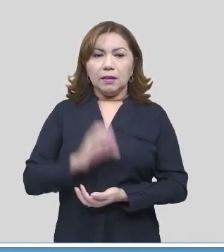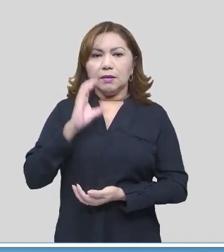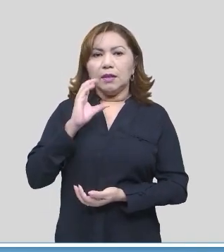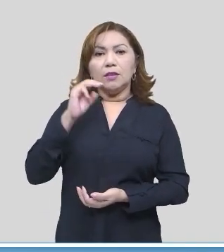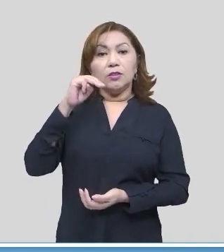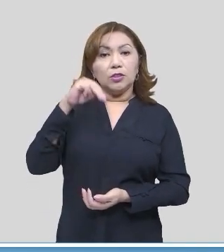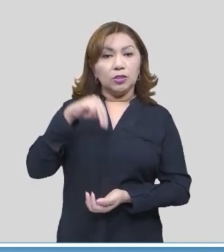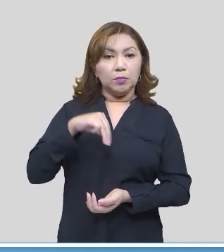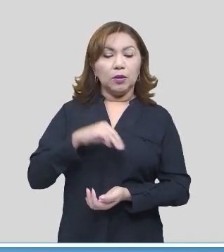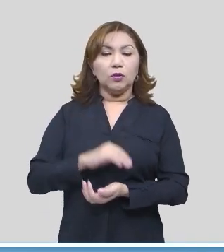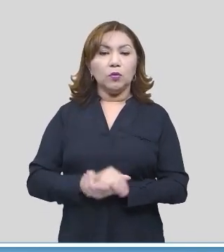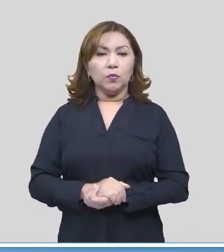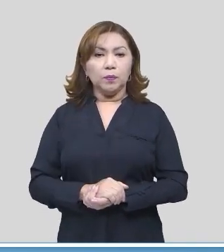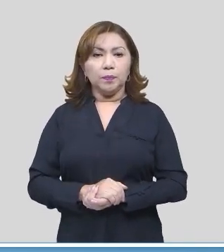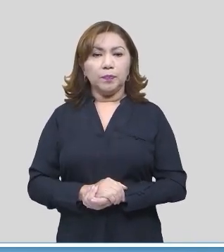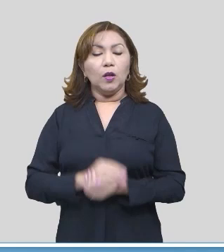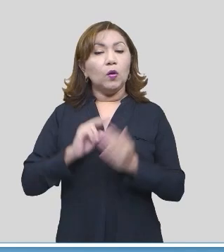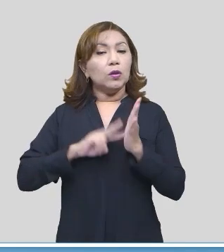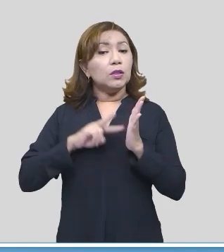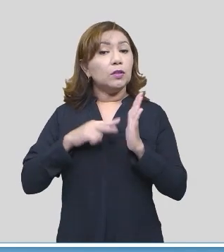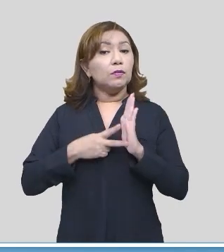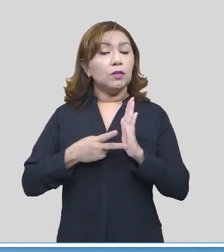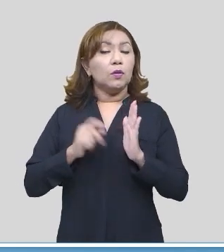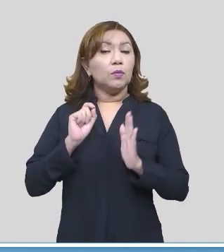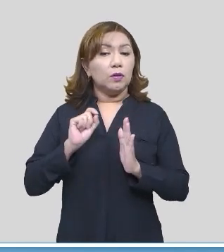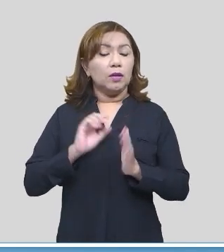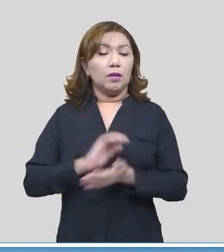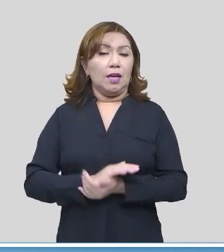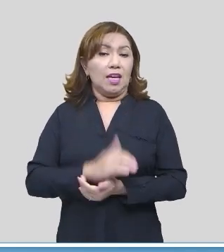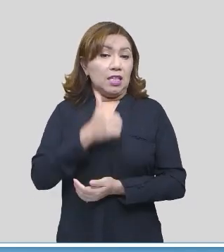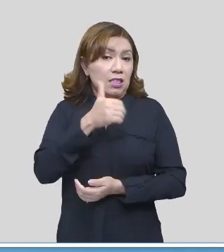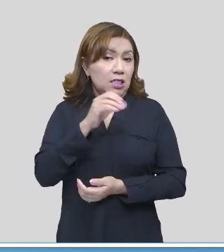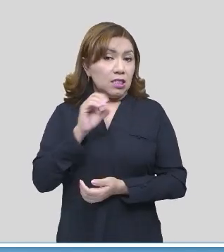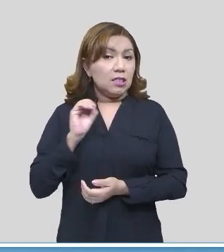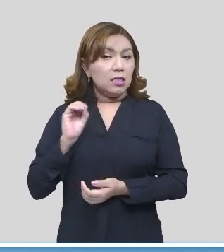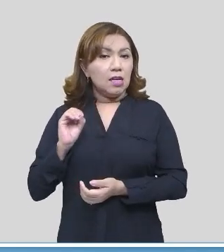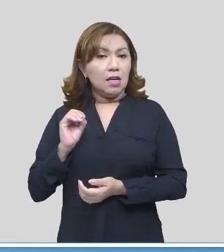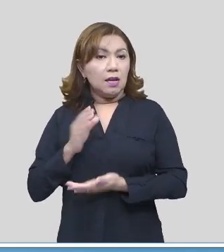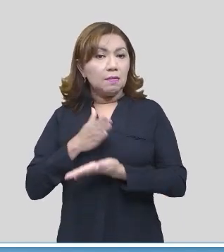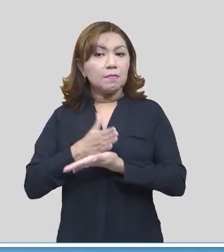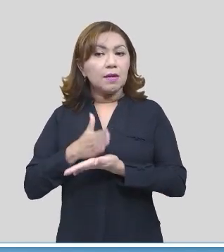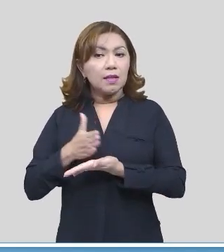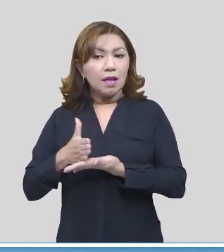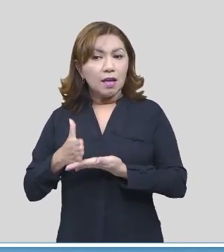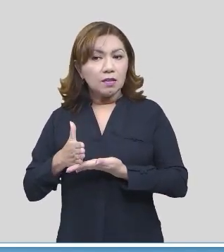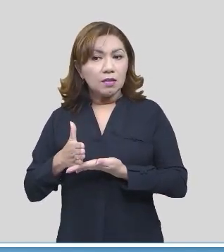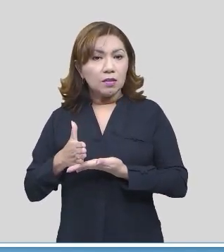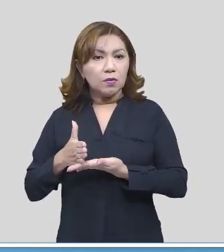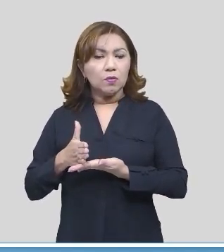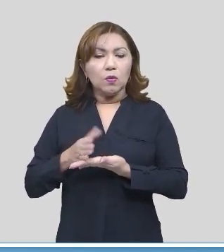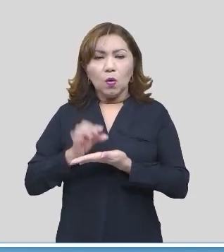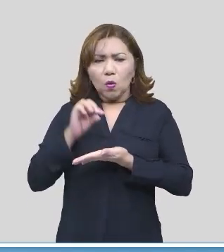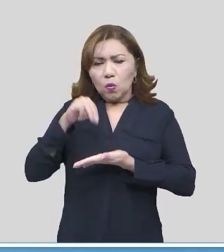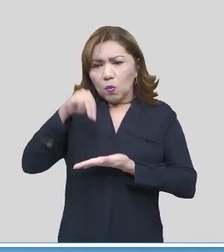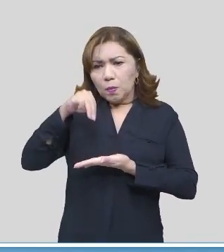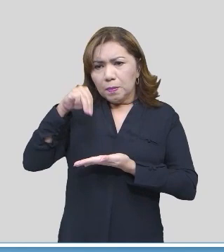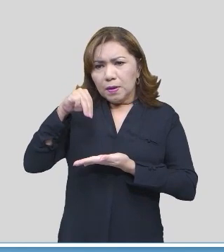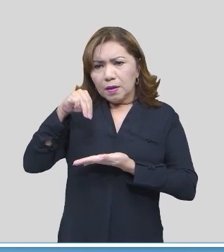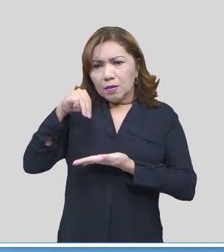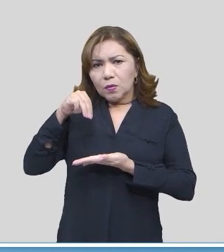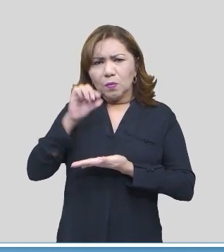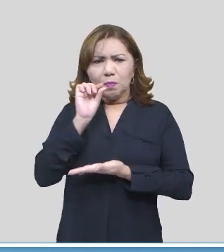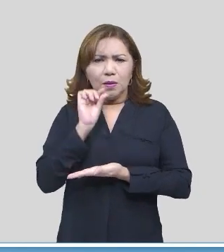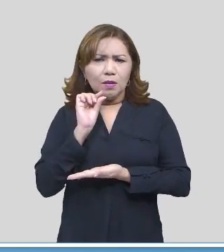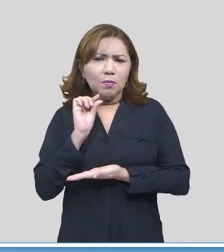Centímetro quer dizer 100 pedaços do metro. Essa unidade de medida